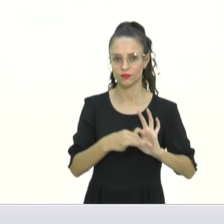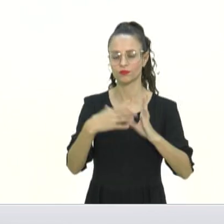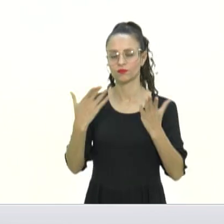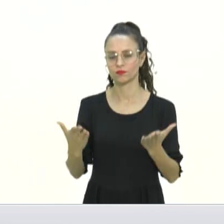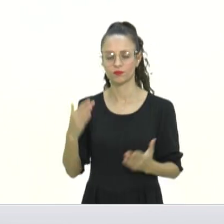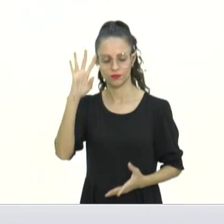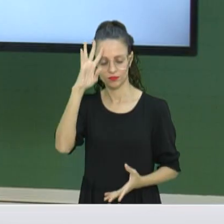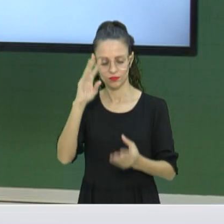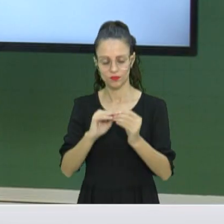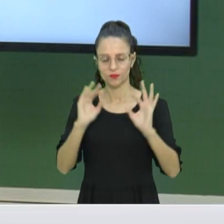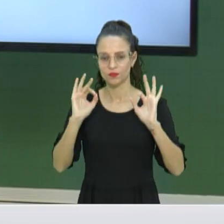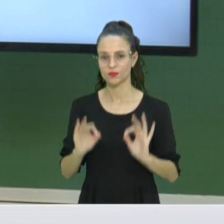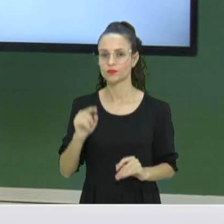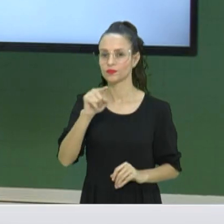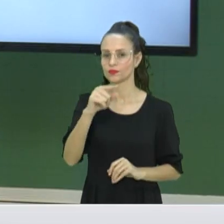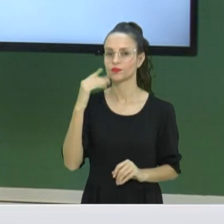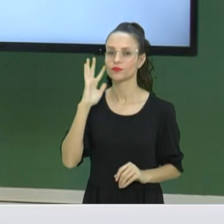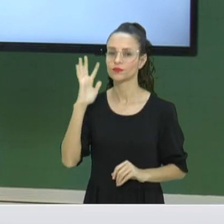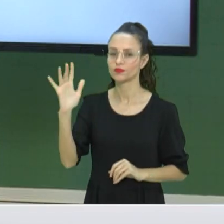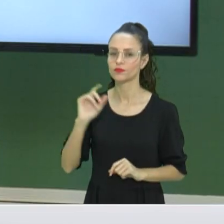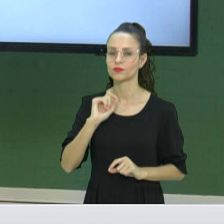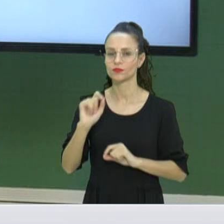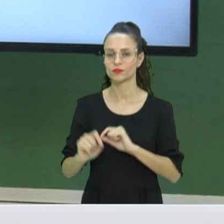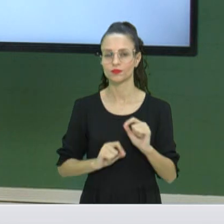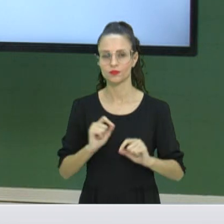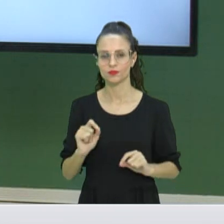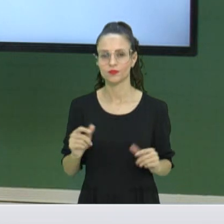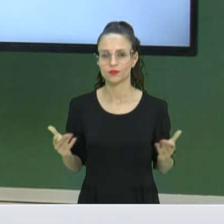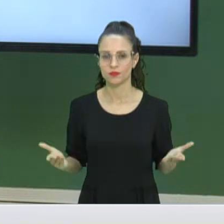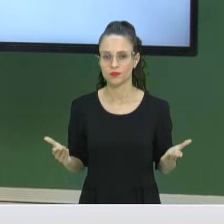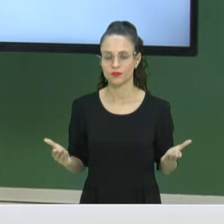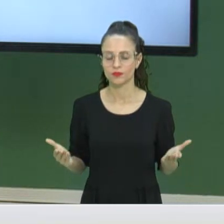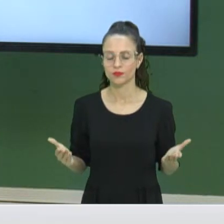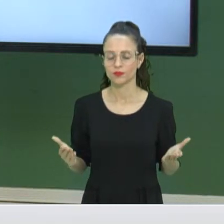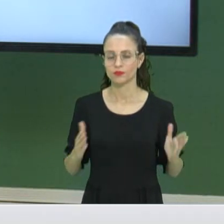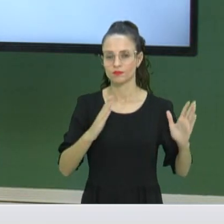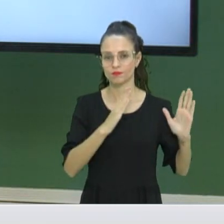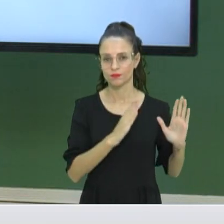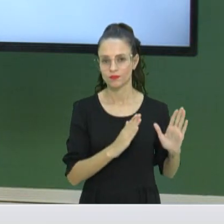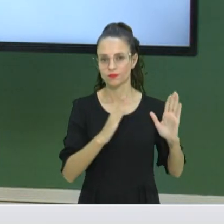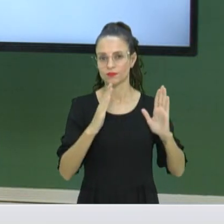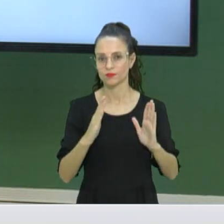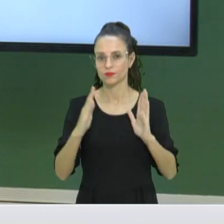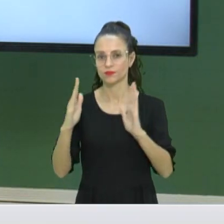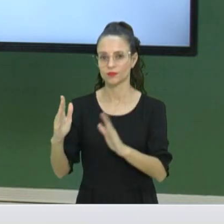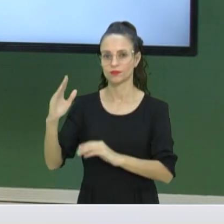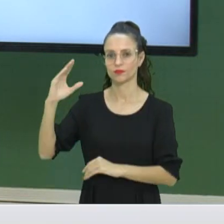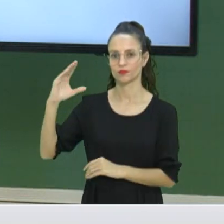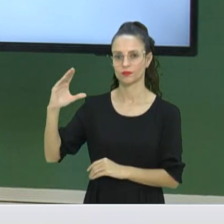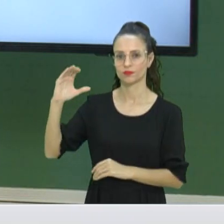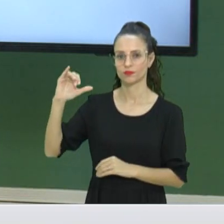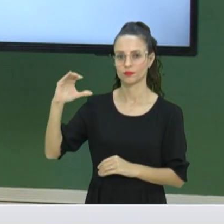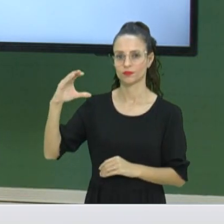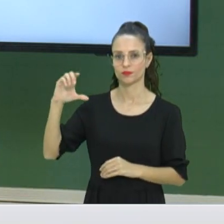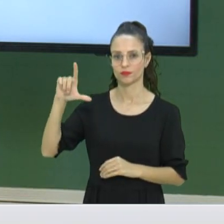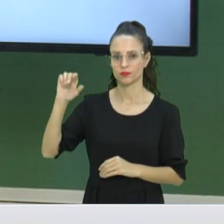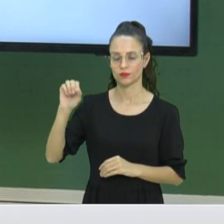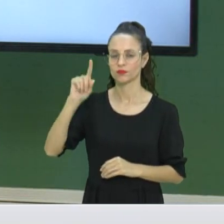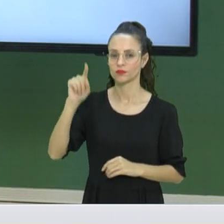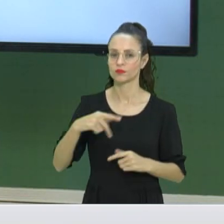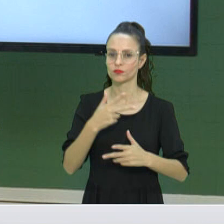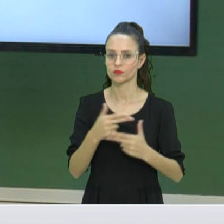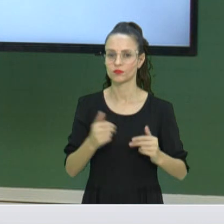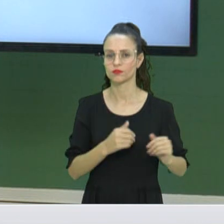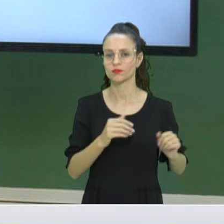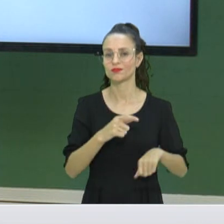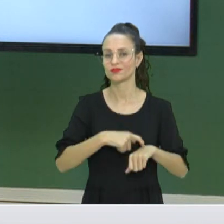isso direitinho. Imagine que o ciclo, ele é aqui, ó. O ciclo é uma obra que se sucede